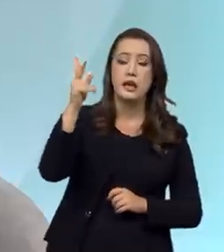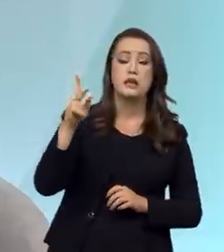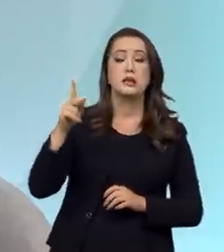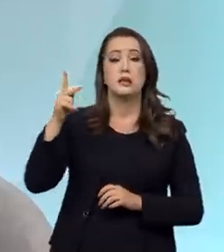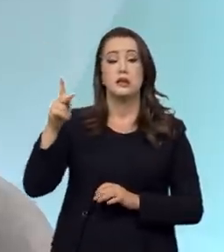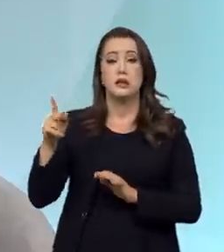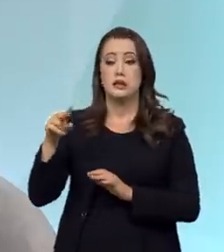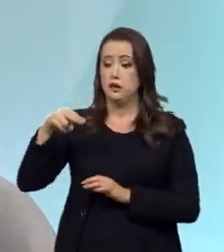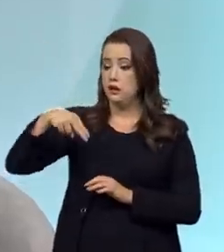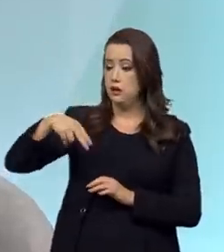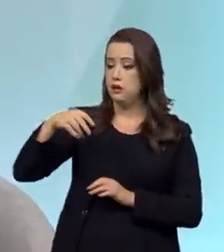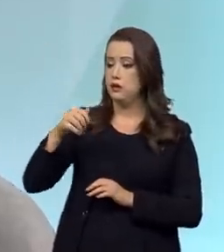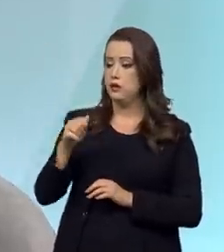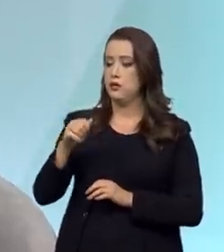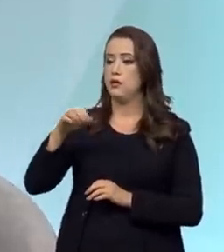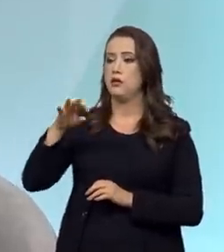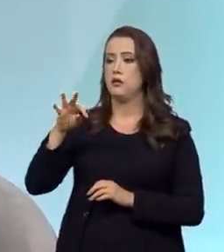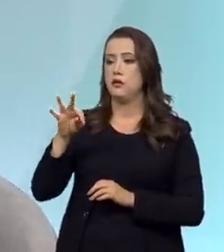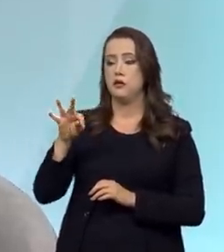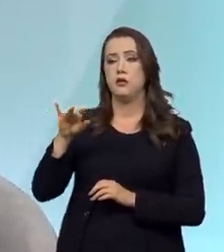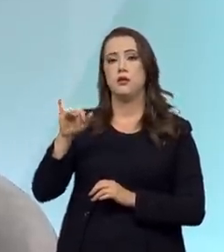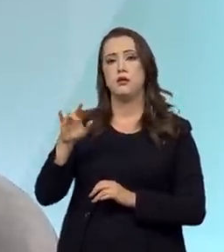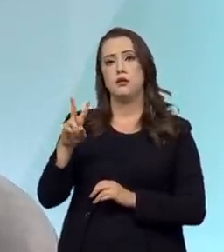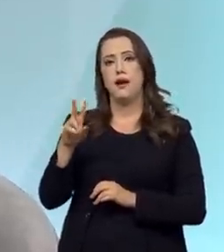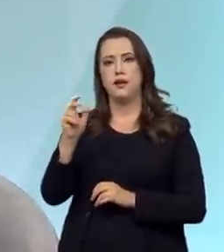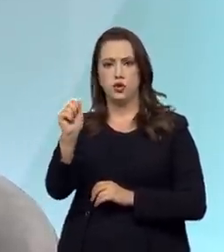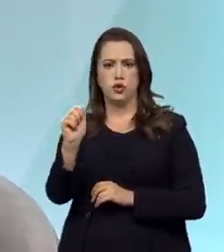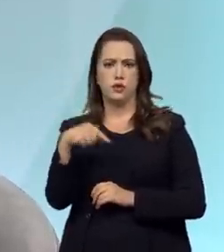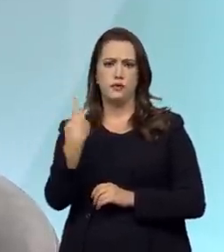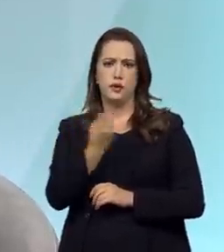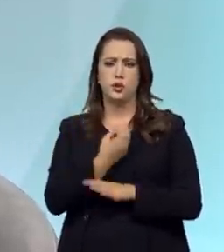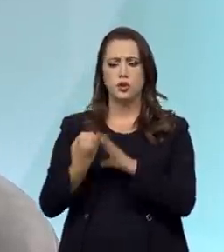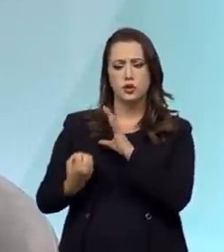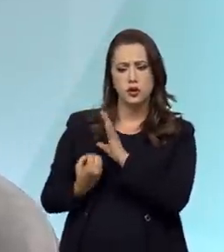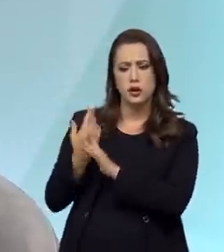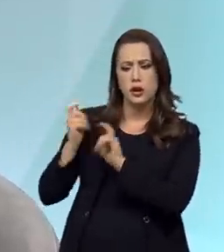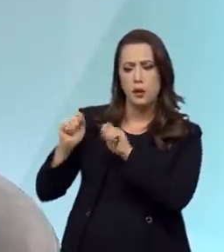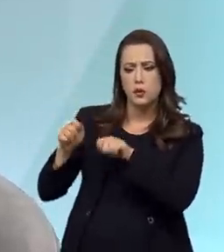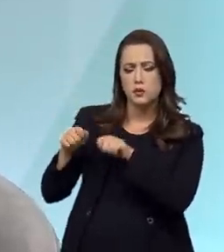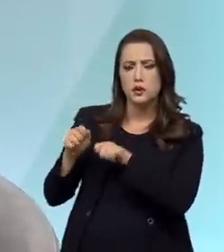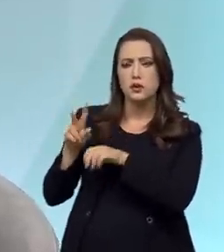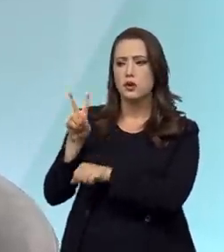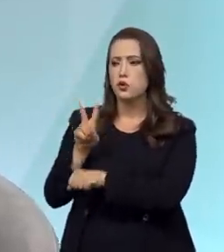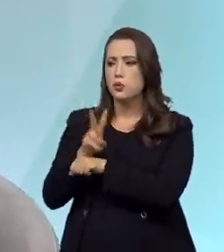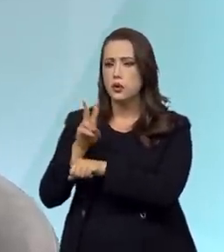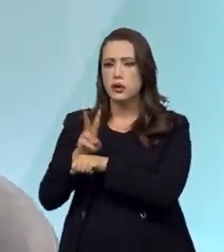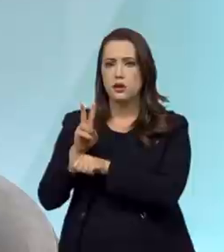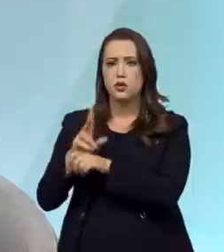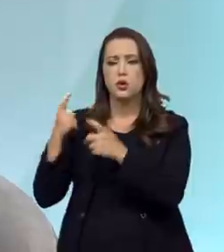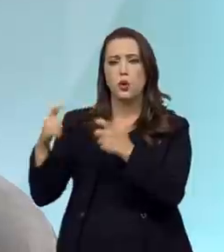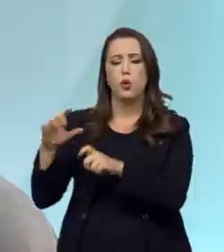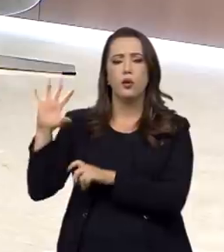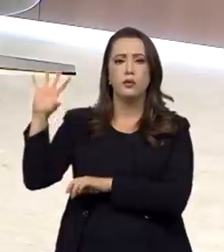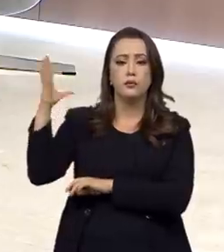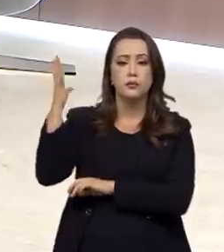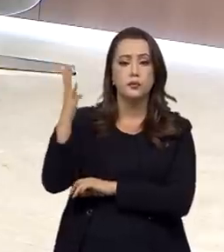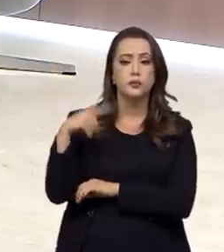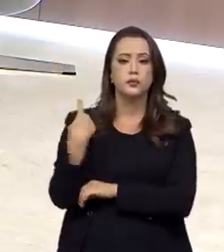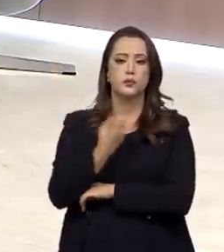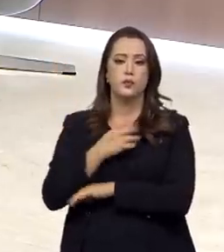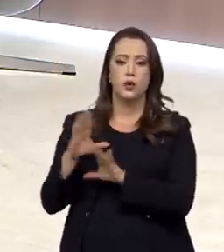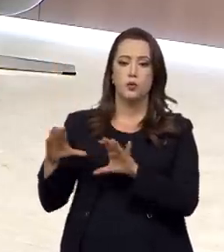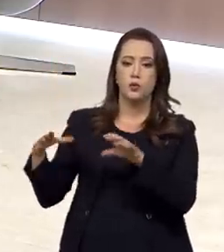classificação de atividade econômica nos formalizamos a atividade de conservar a floresta Nativa tem um protetor de Floresta Nativa